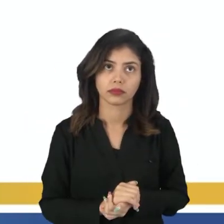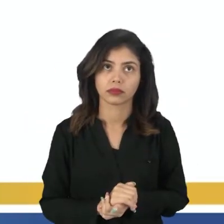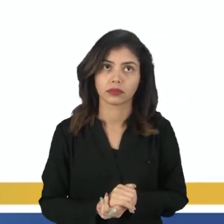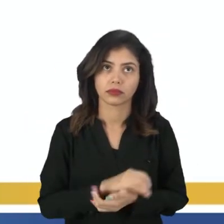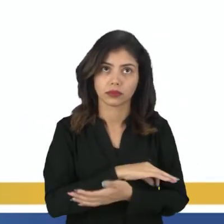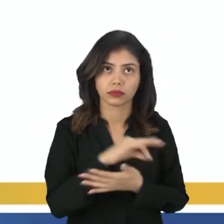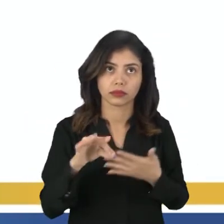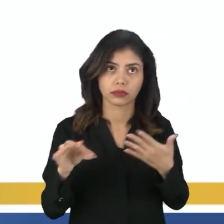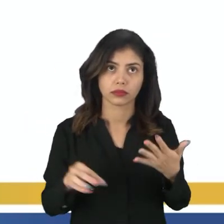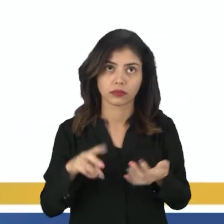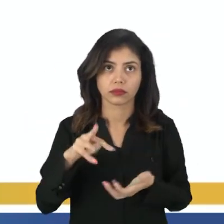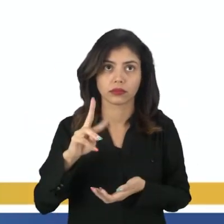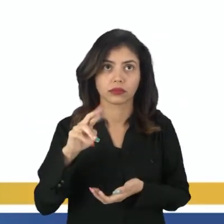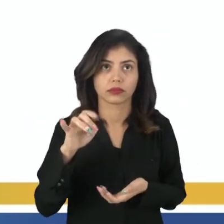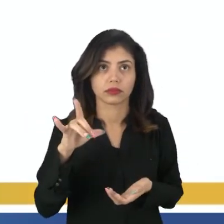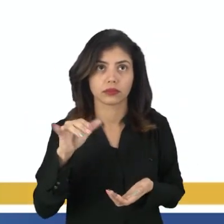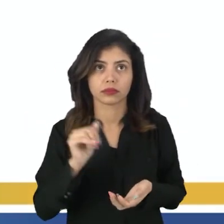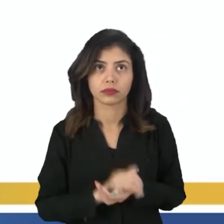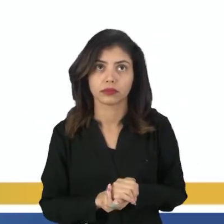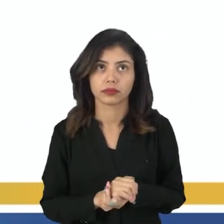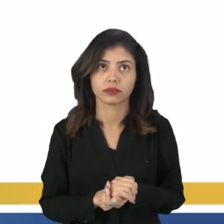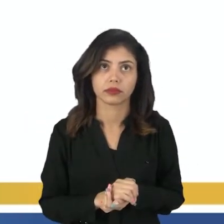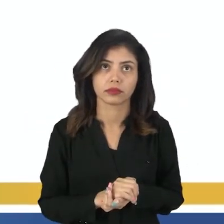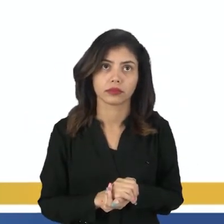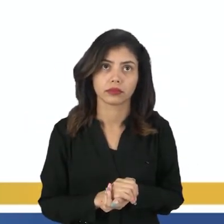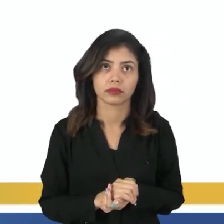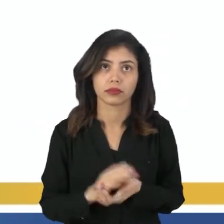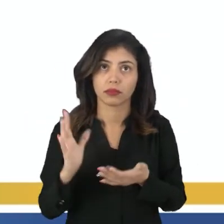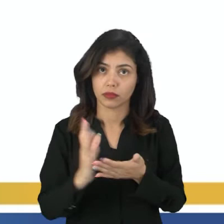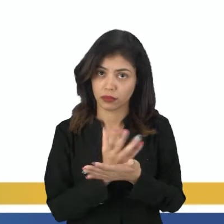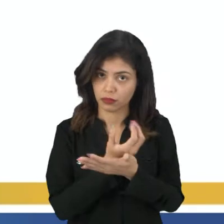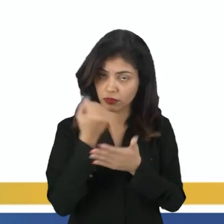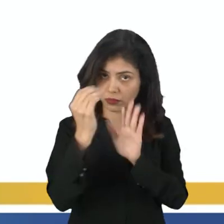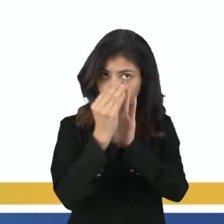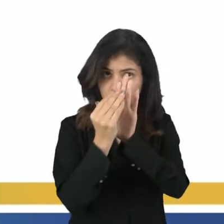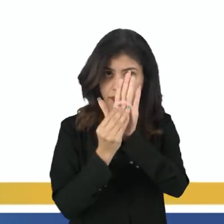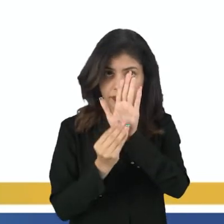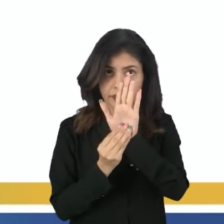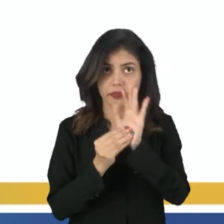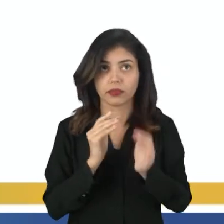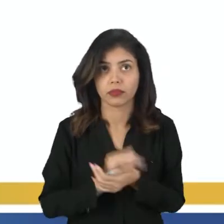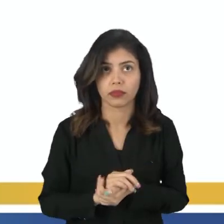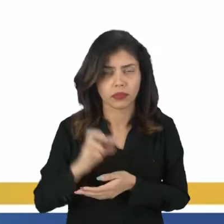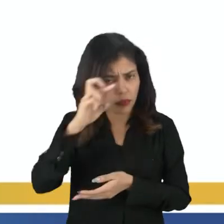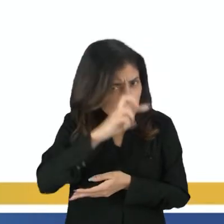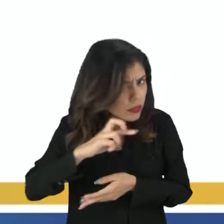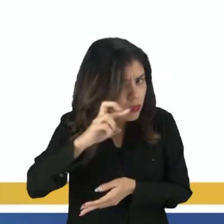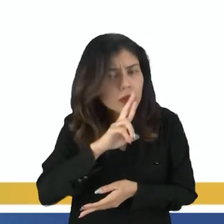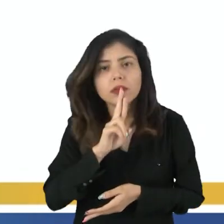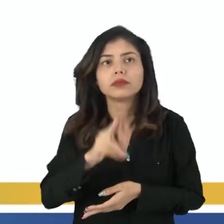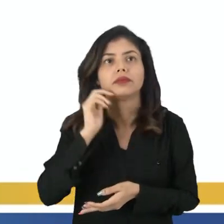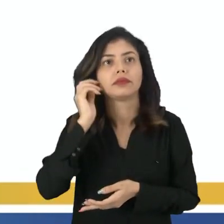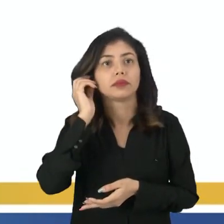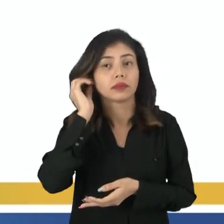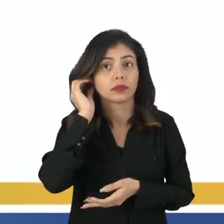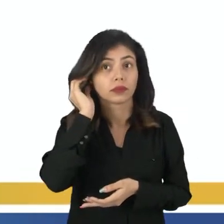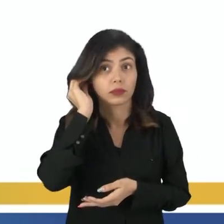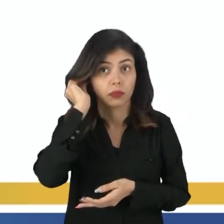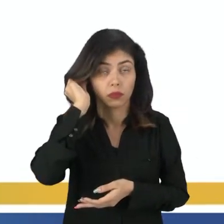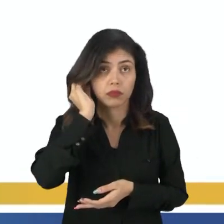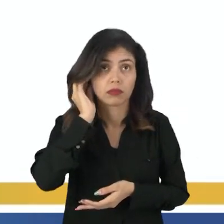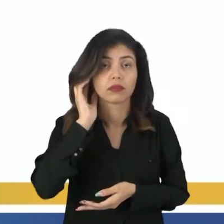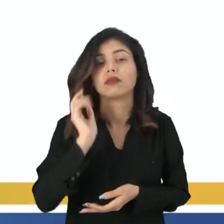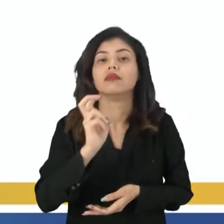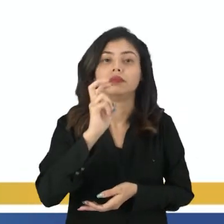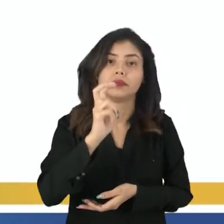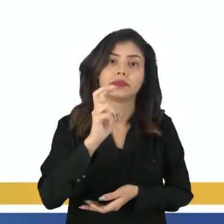a metodologia da pesquisa, os métodos de coleta e análise do resultado. Esses